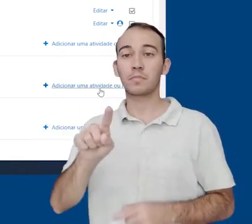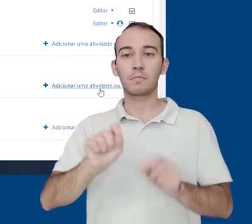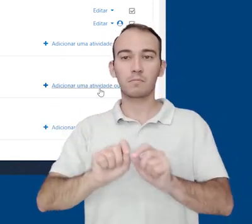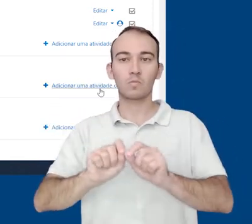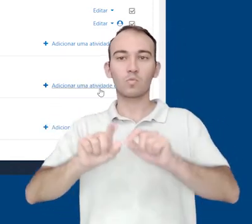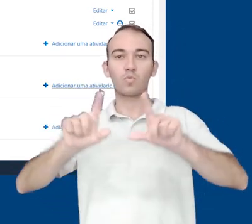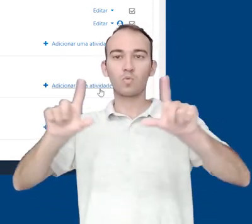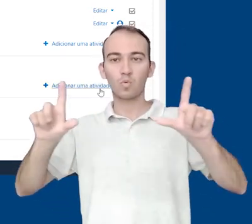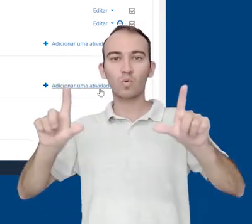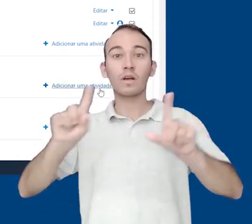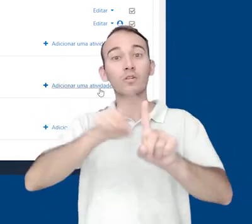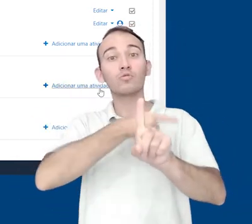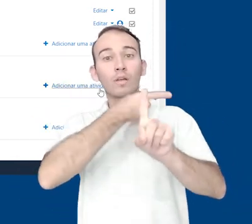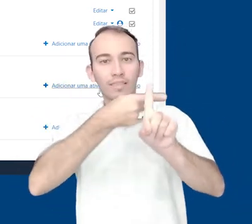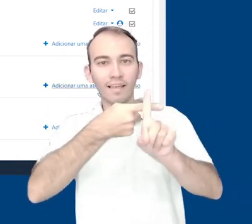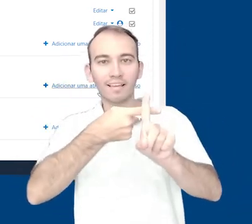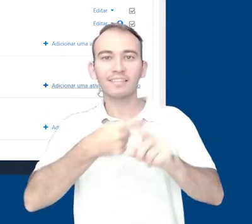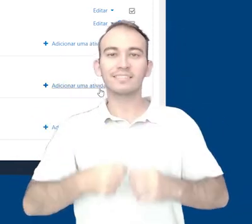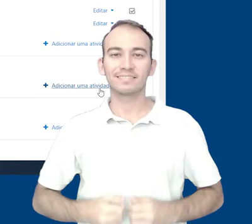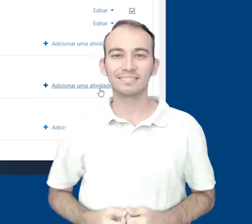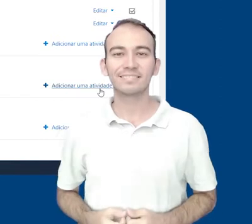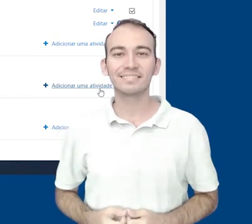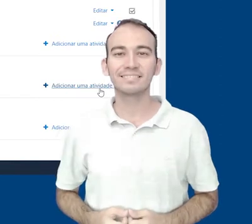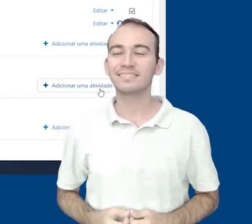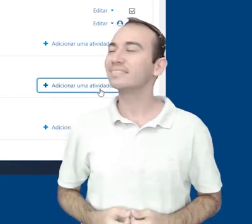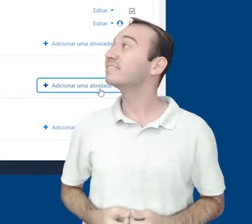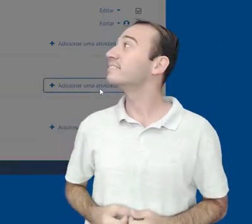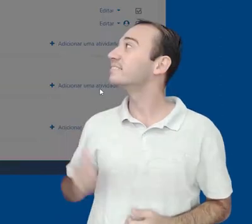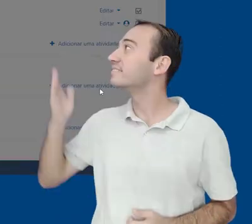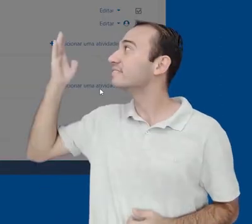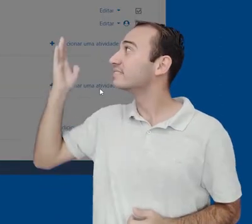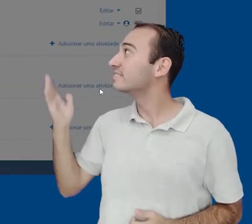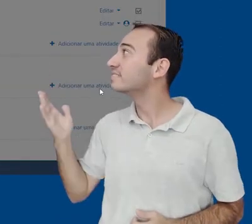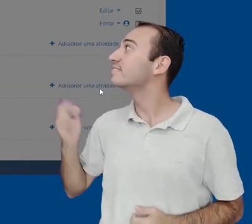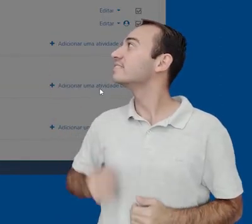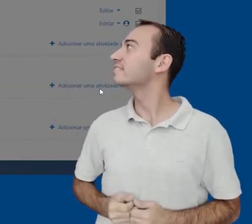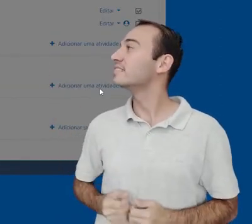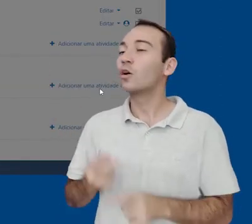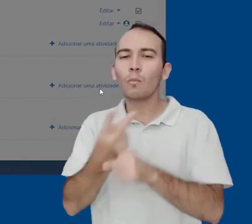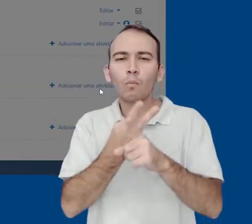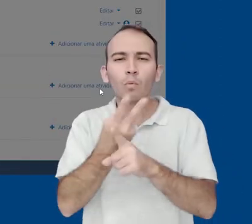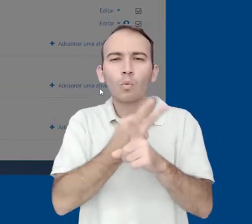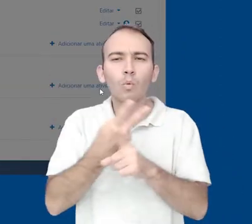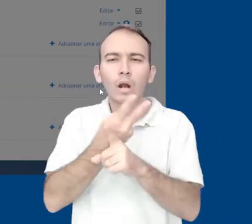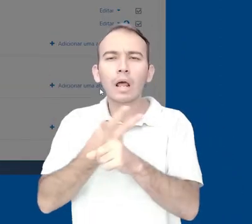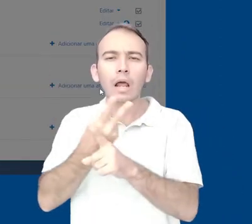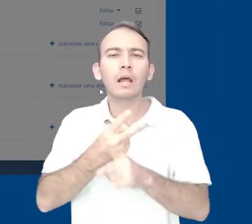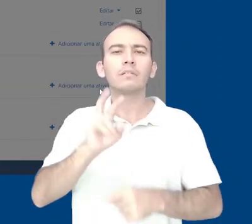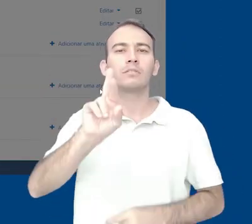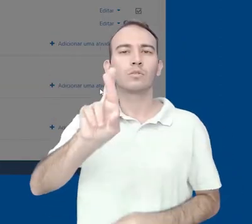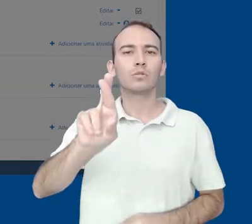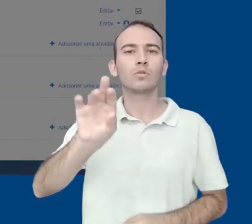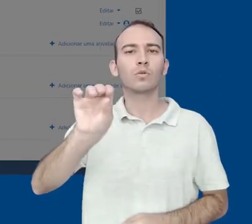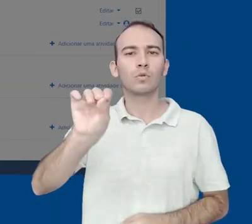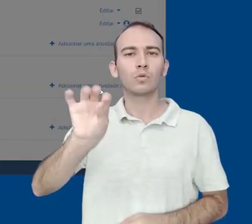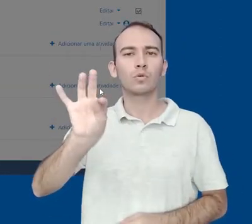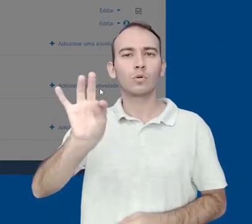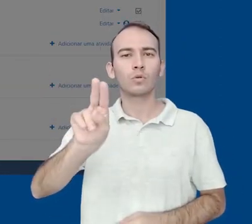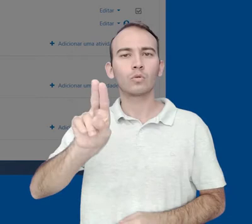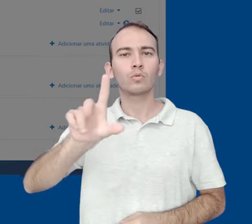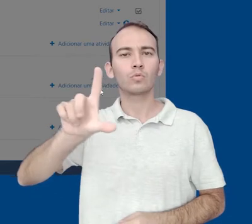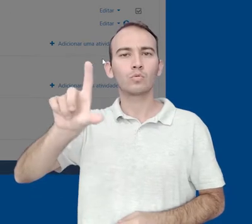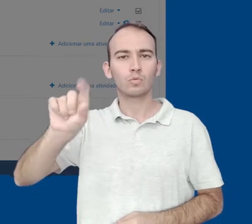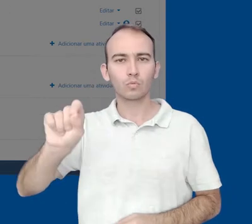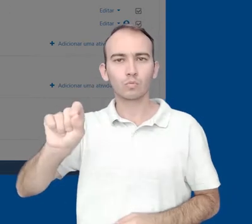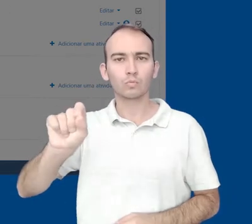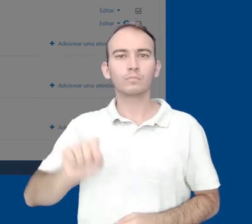link adicionar uma atividade ou recurso deste tópico. Estou direcionado para a tela de escolha da atividade ou